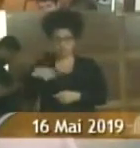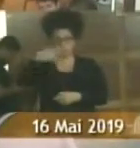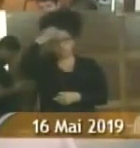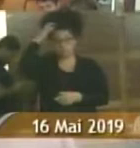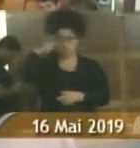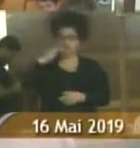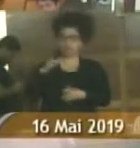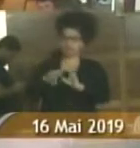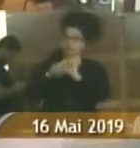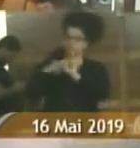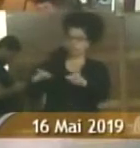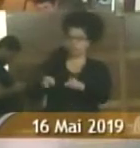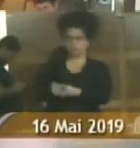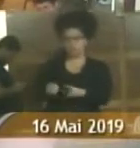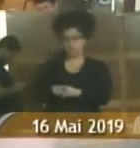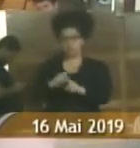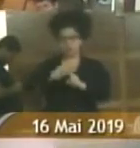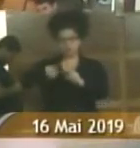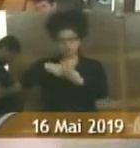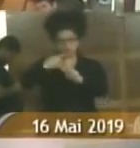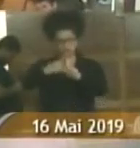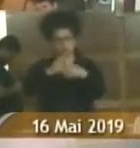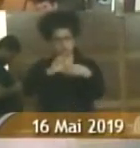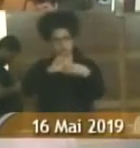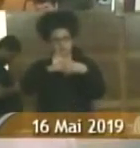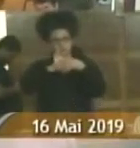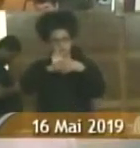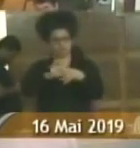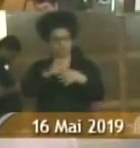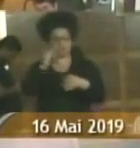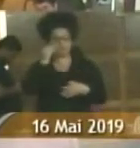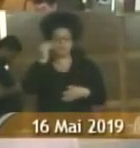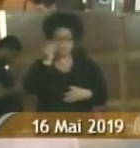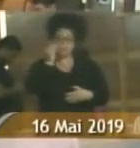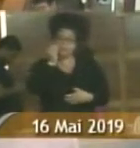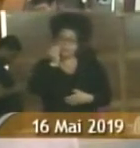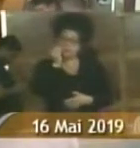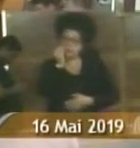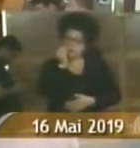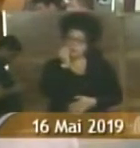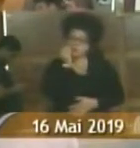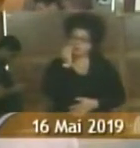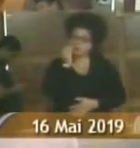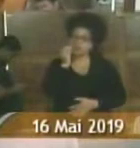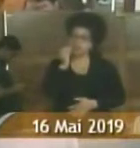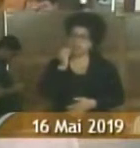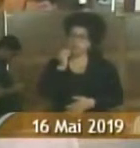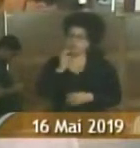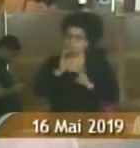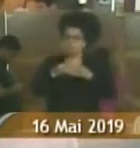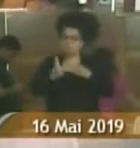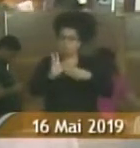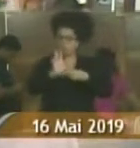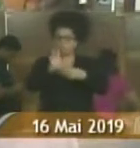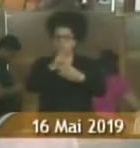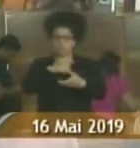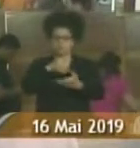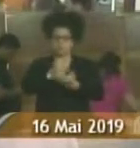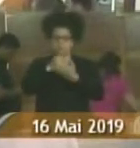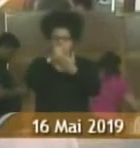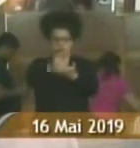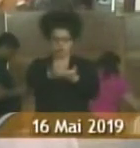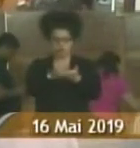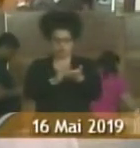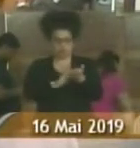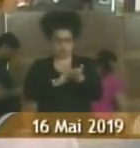botou à disposição para somar e brigar para que a Fazenda não saia daqui. Então, só para contribuir, perfeito, que eu acho que a gente tem que pedir ajuda. Eu pedi até o Marcelo,